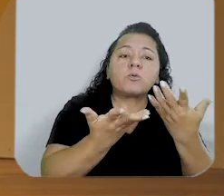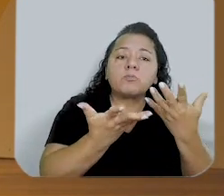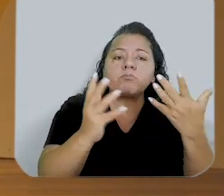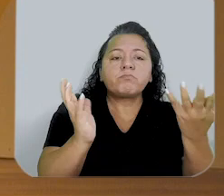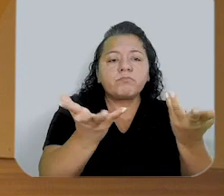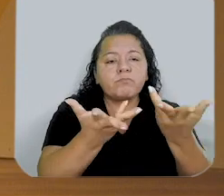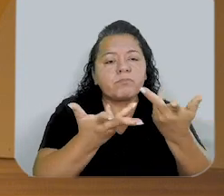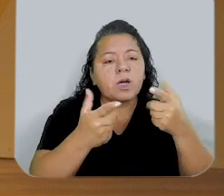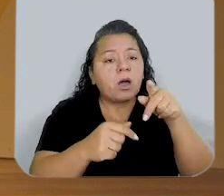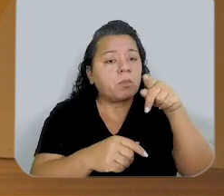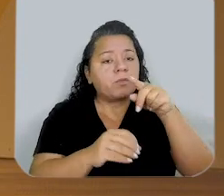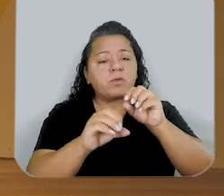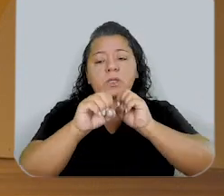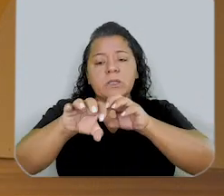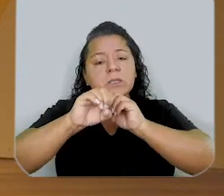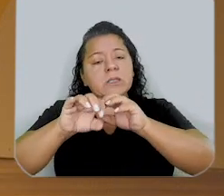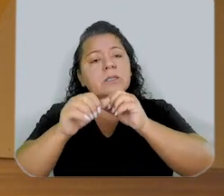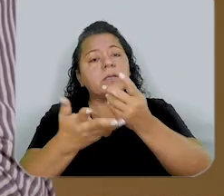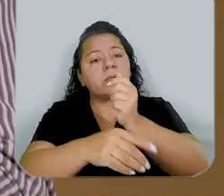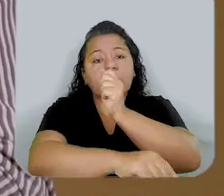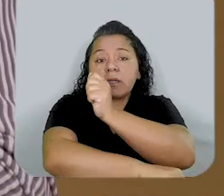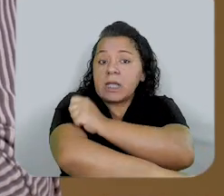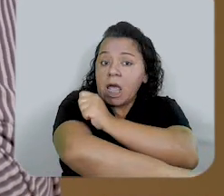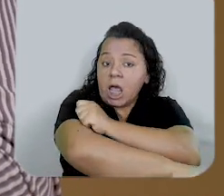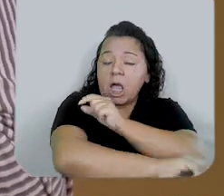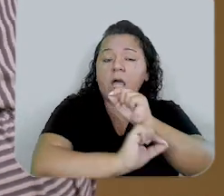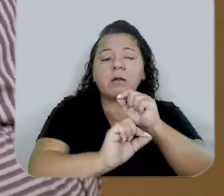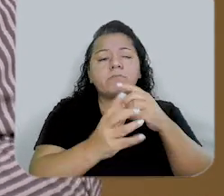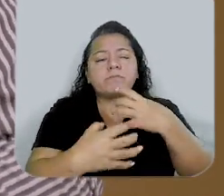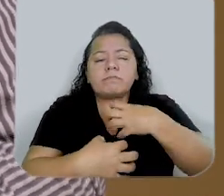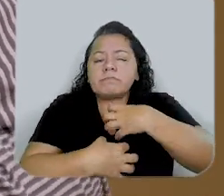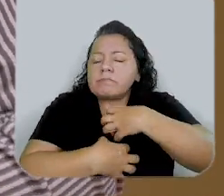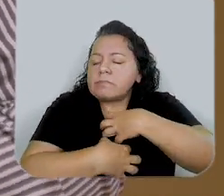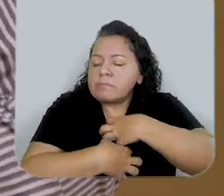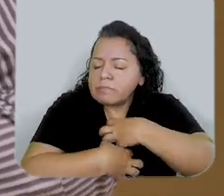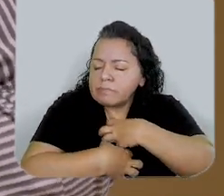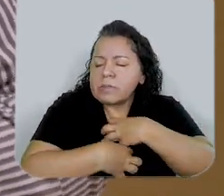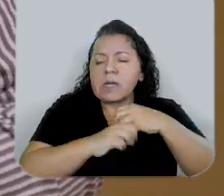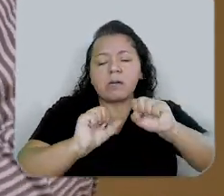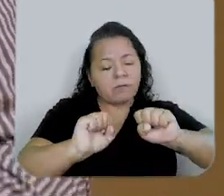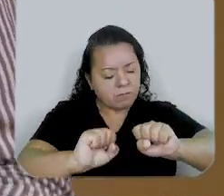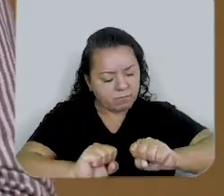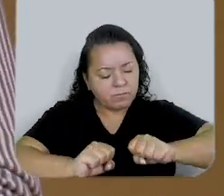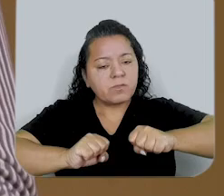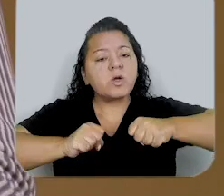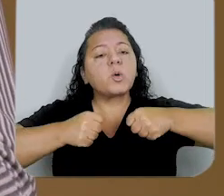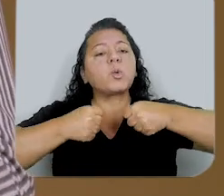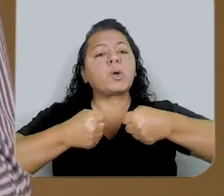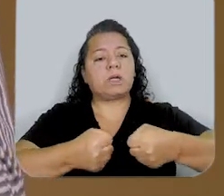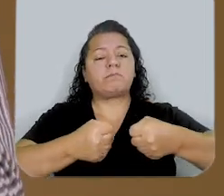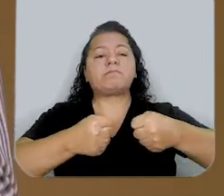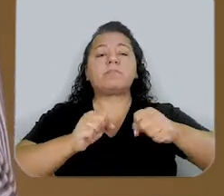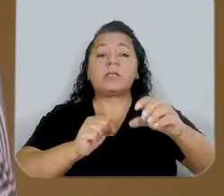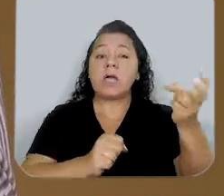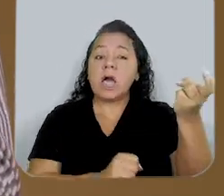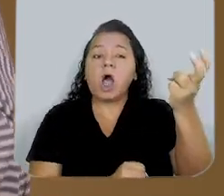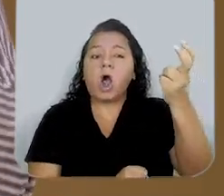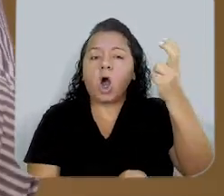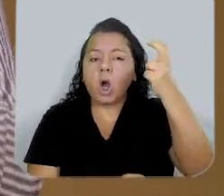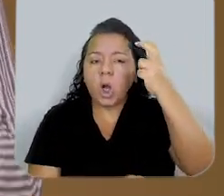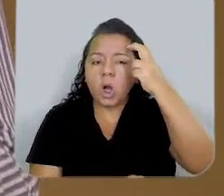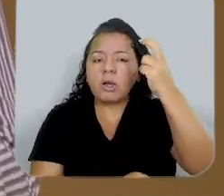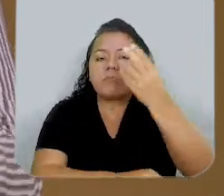orienta, na pesquisa que a gente vem tentando desenvolver, é no sentimento de fortalecimento dessa